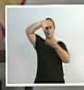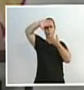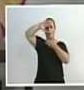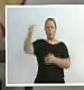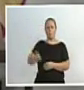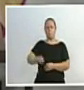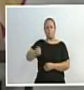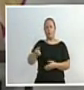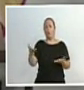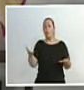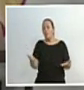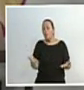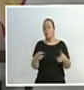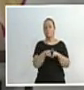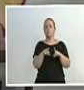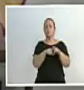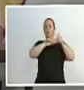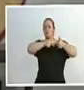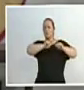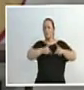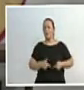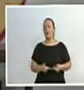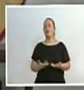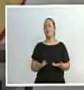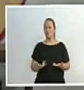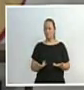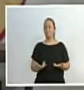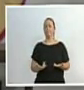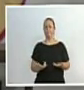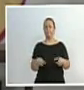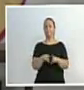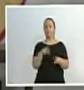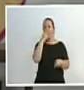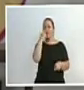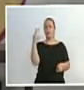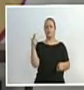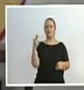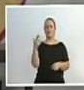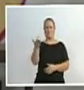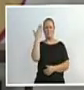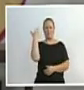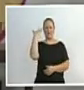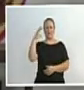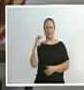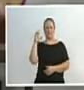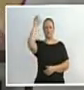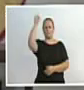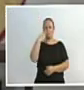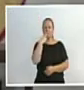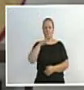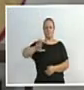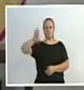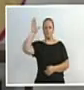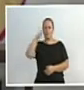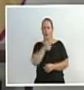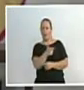e judeus, a absurda limpeza racial, cujo holocausto dos nazistas é o